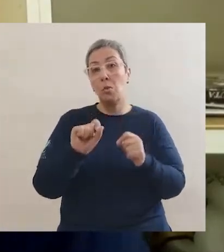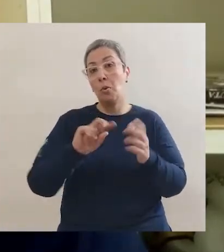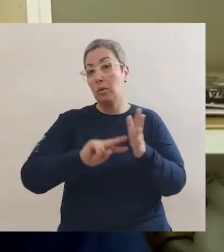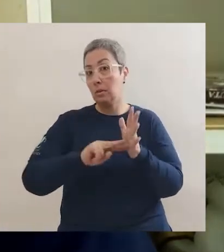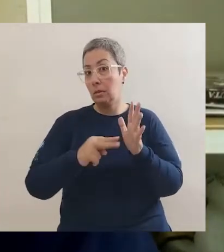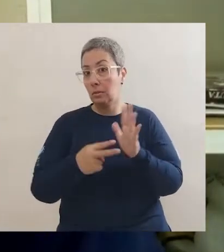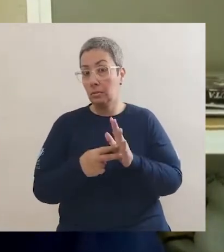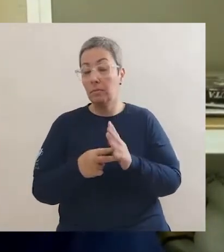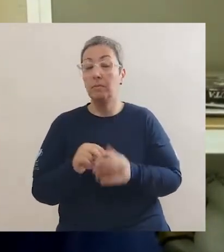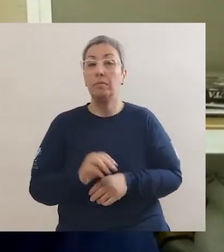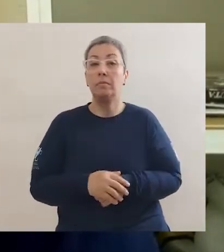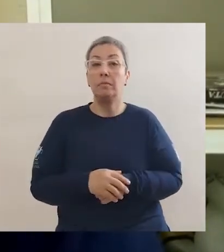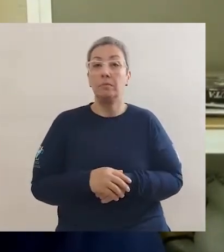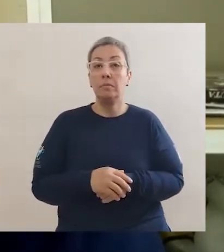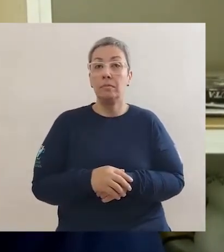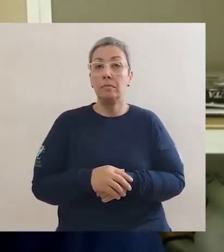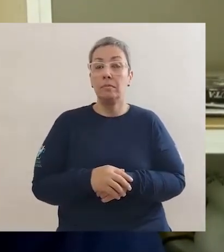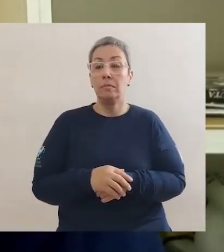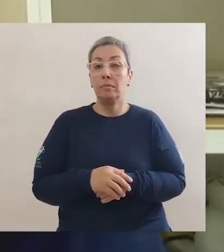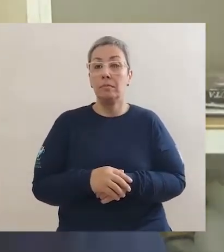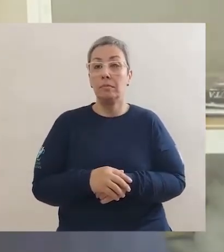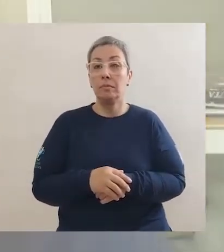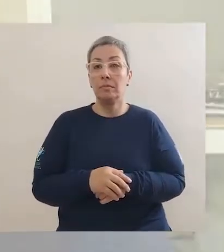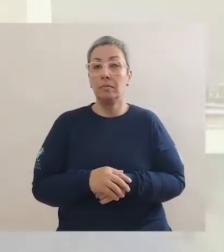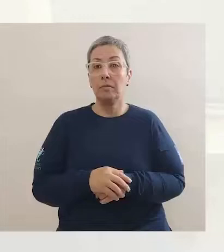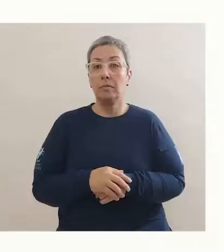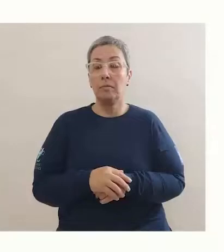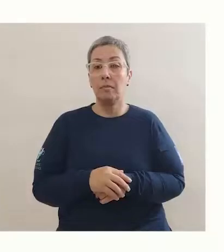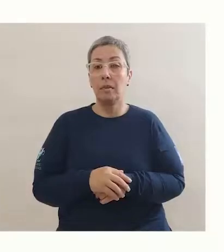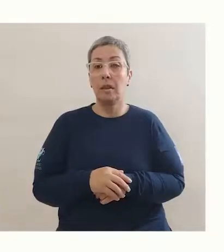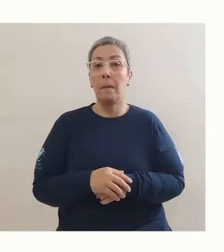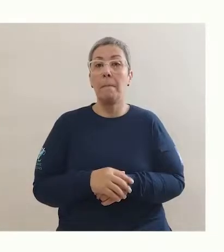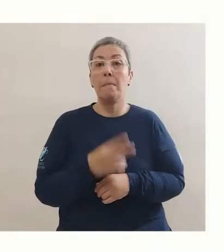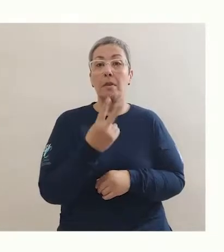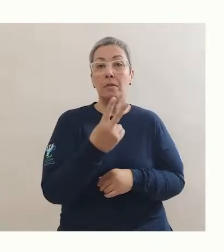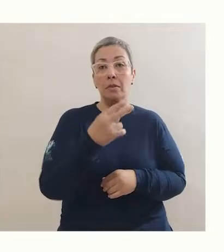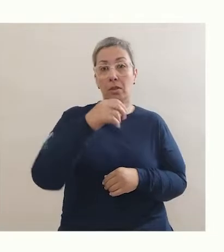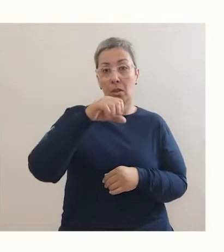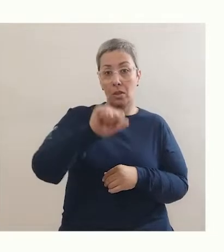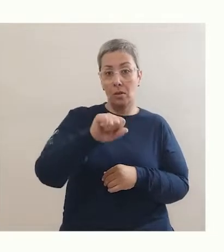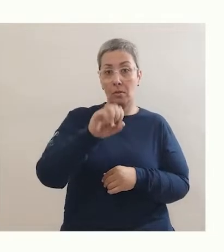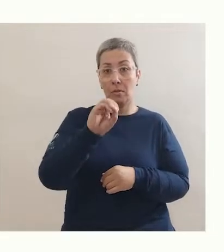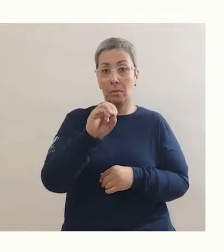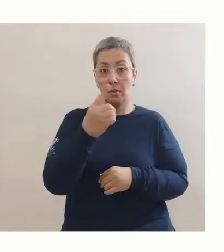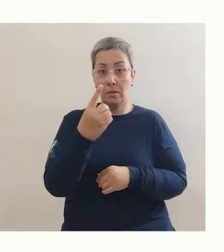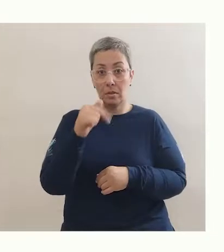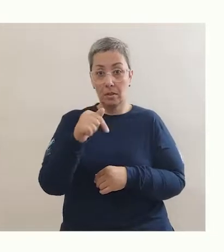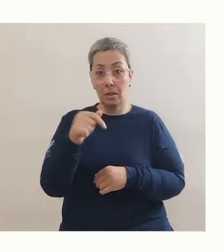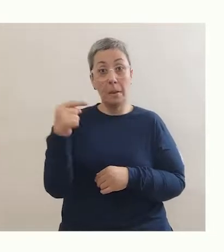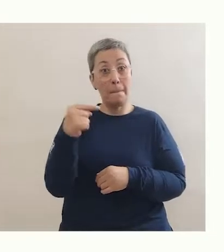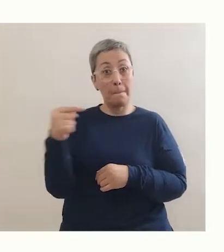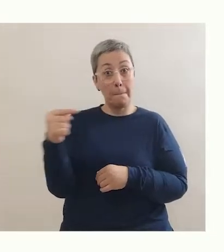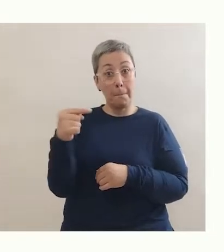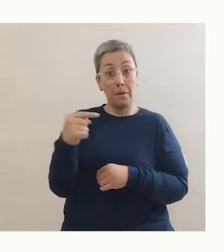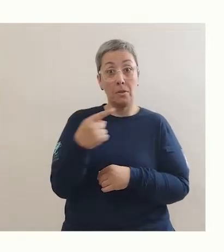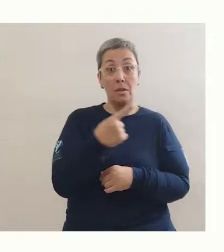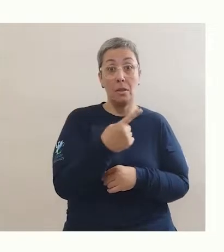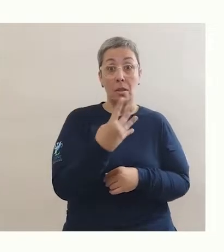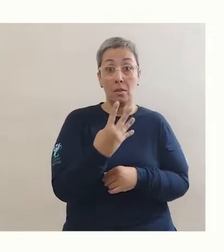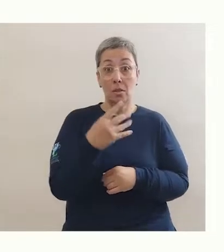em vários questionamentos. Qual o estado onde encontram-se esses 3